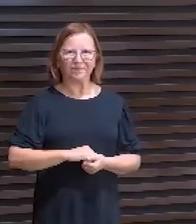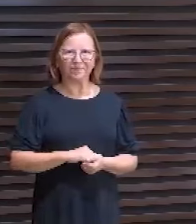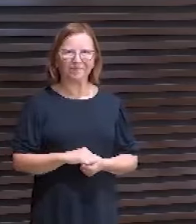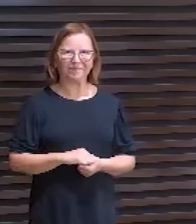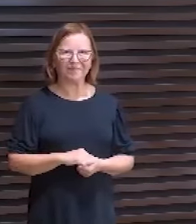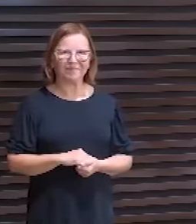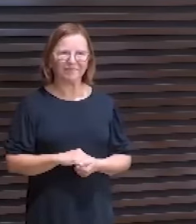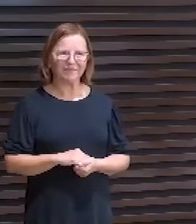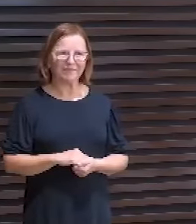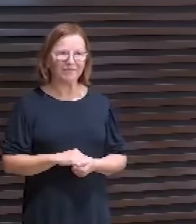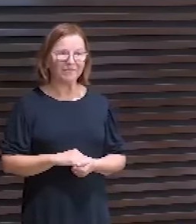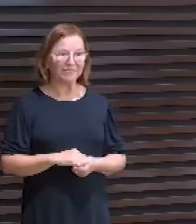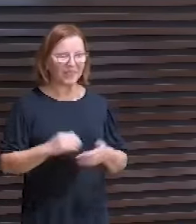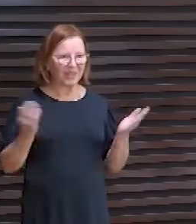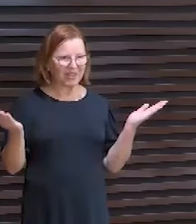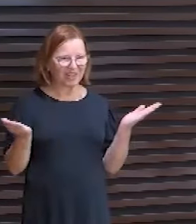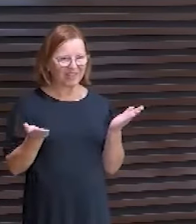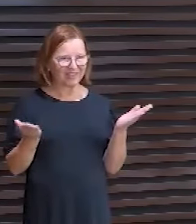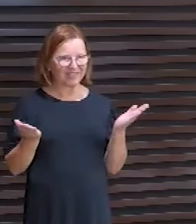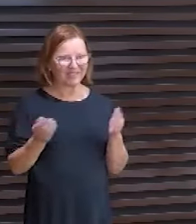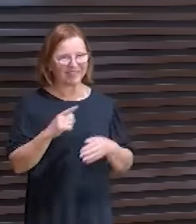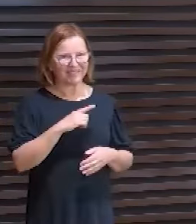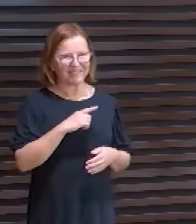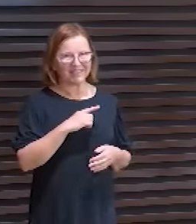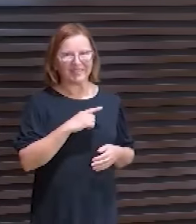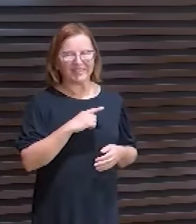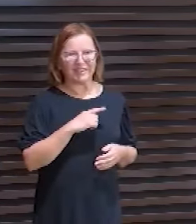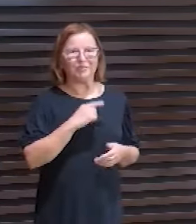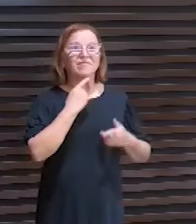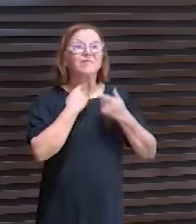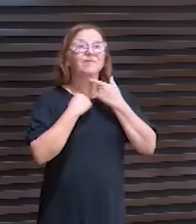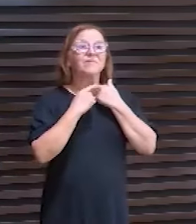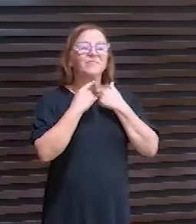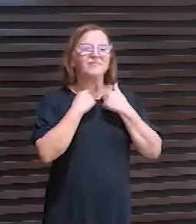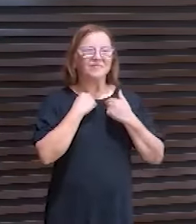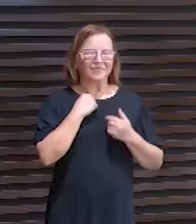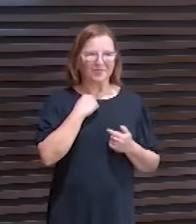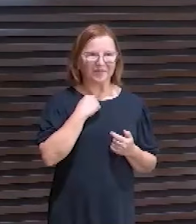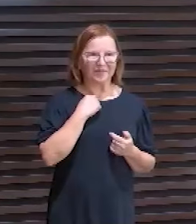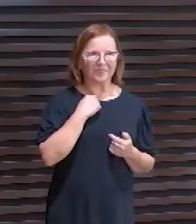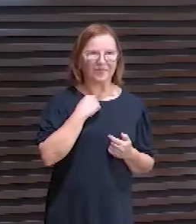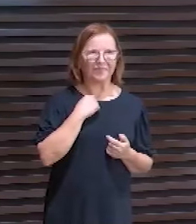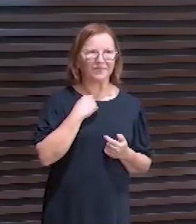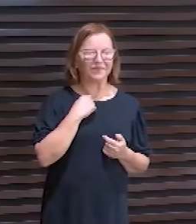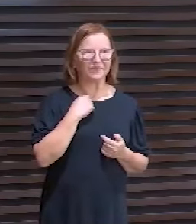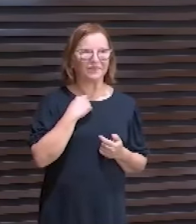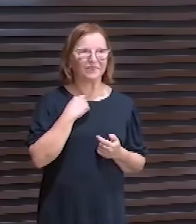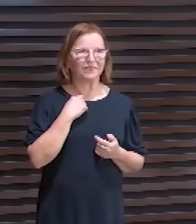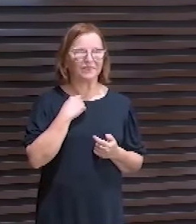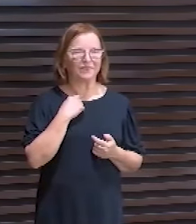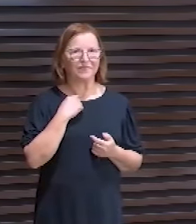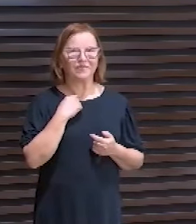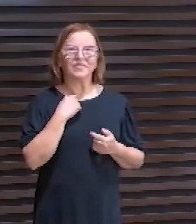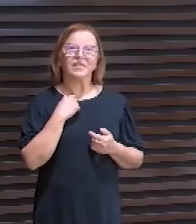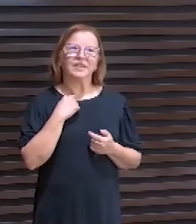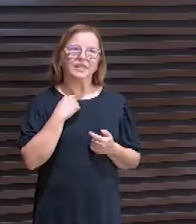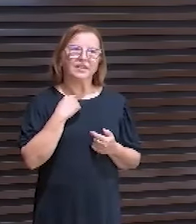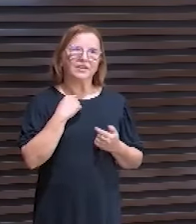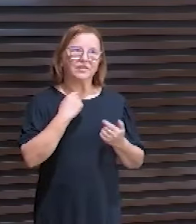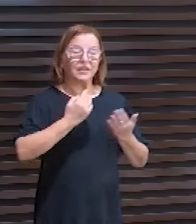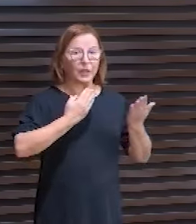Amém hoje temos a pretensão de aplicar esse texto bíblico ao